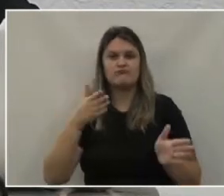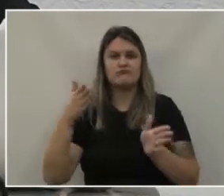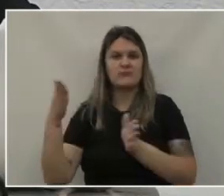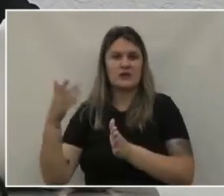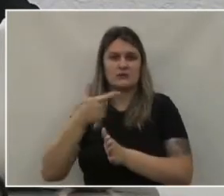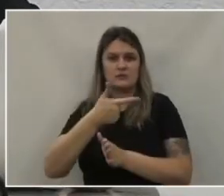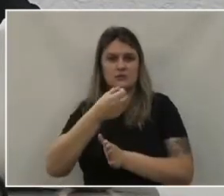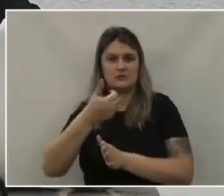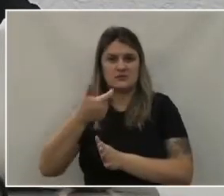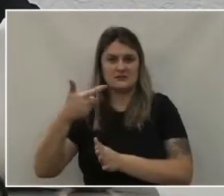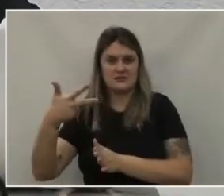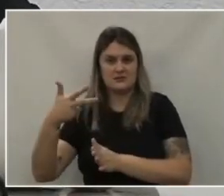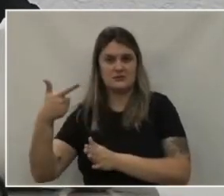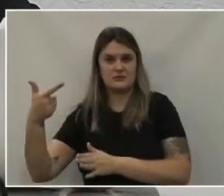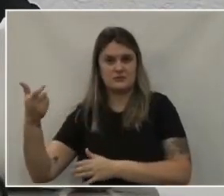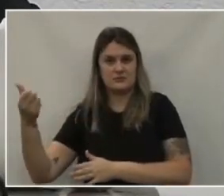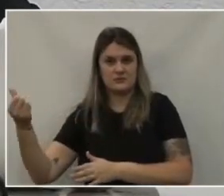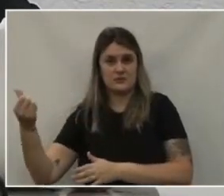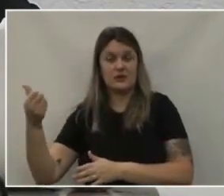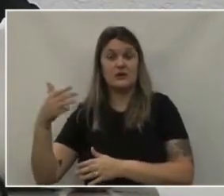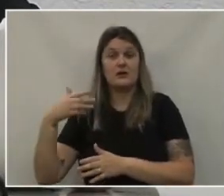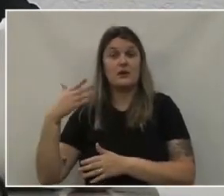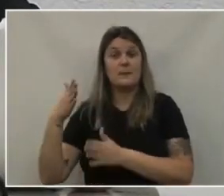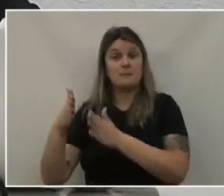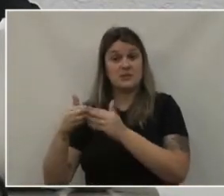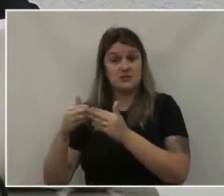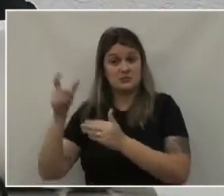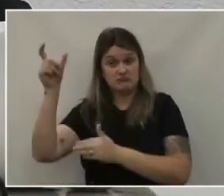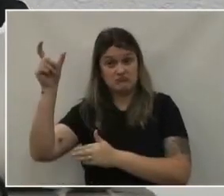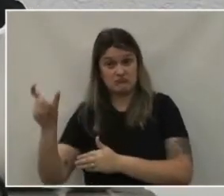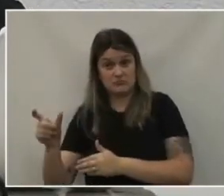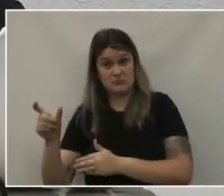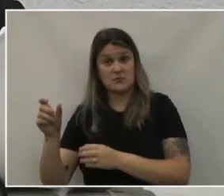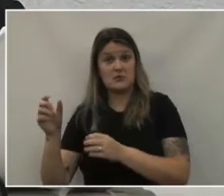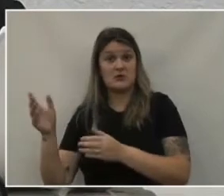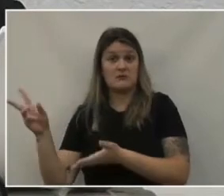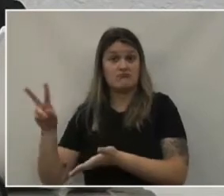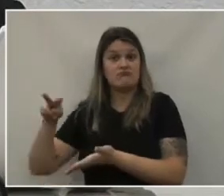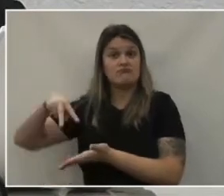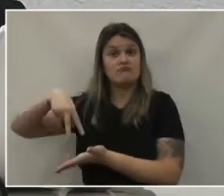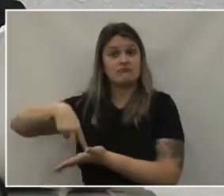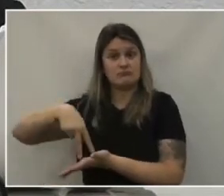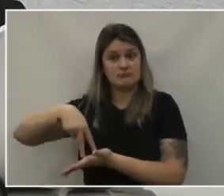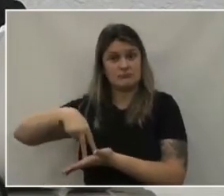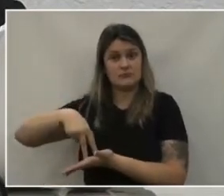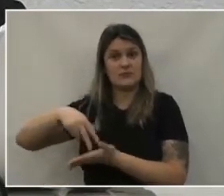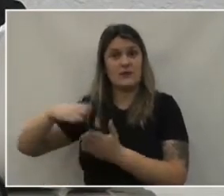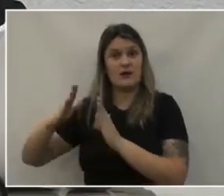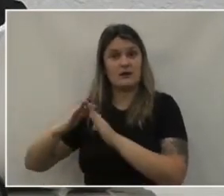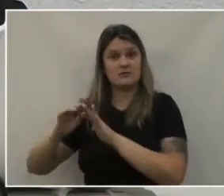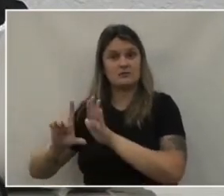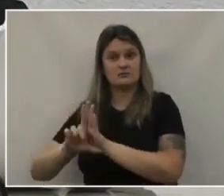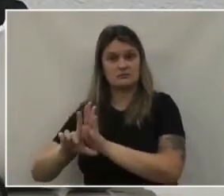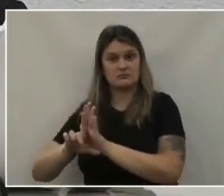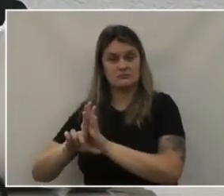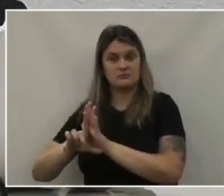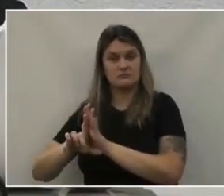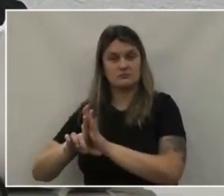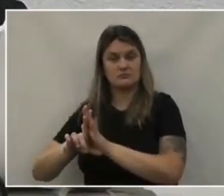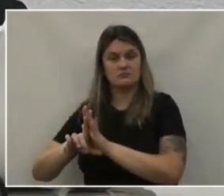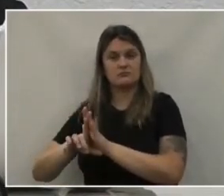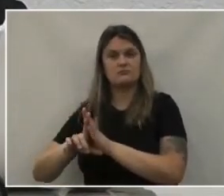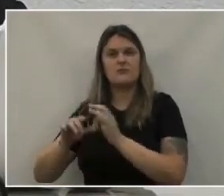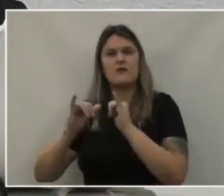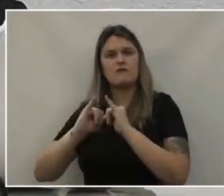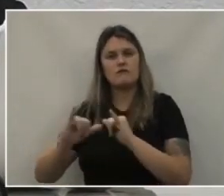2016. Solicitamos para que vossa pessoa se utilize da tribuna popular desta Casa de Leis, a fim de